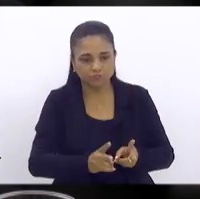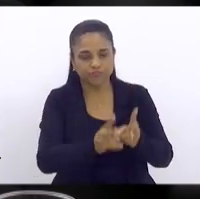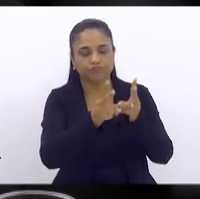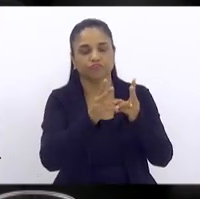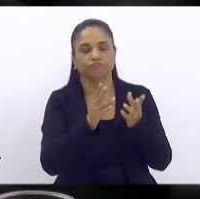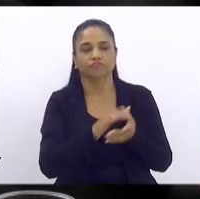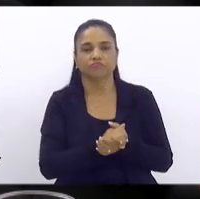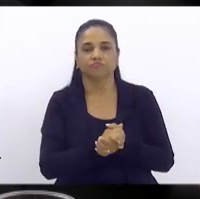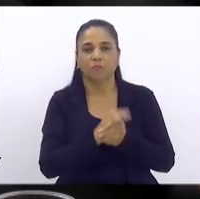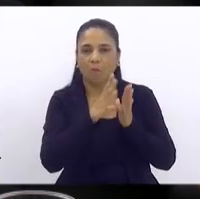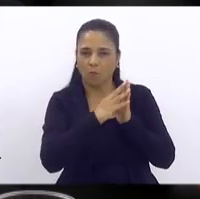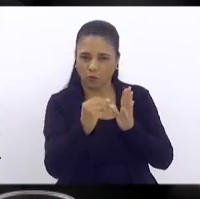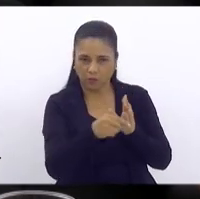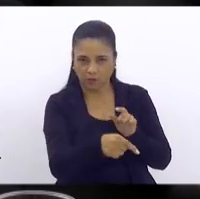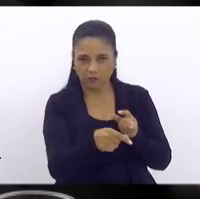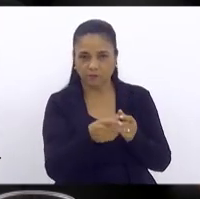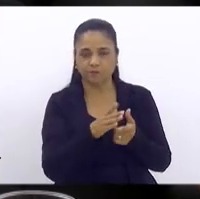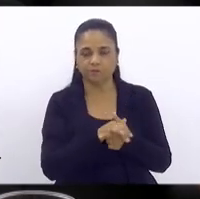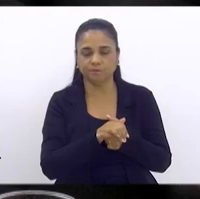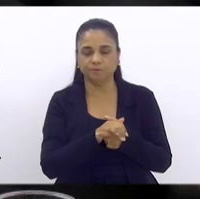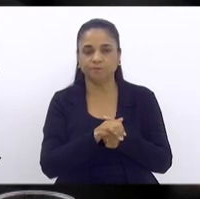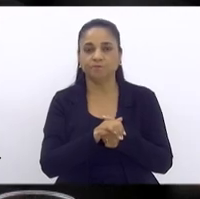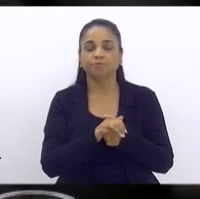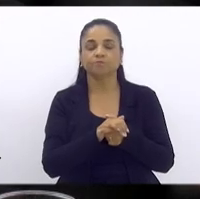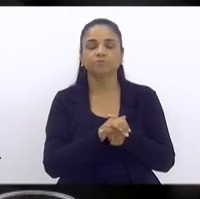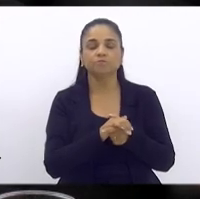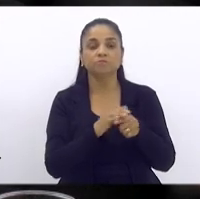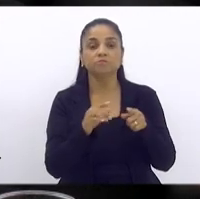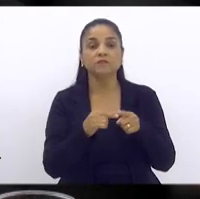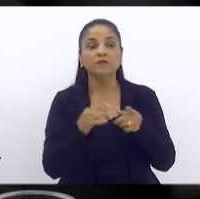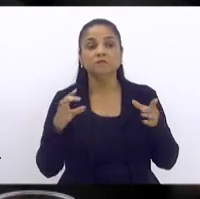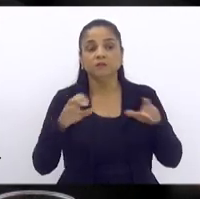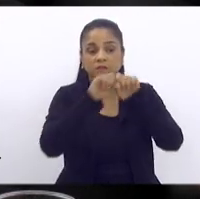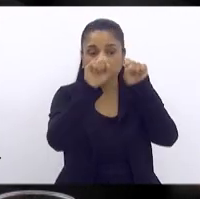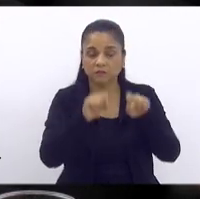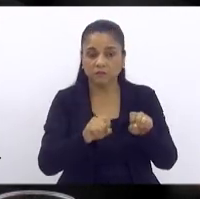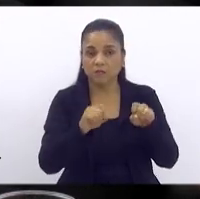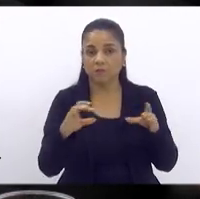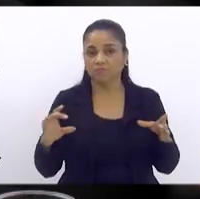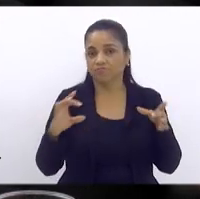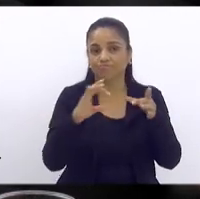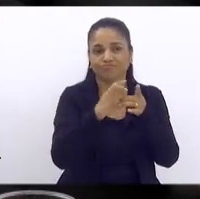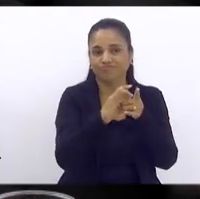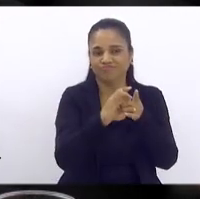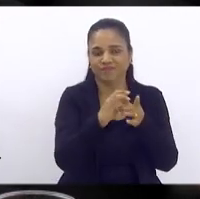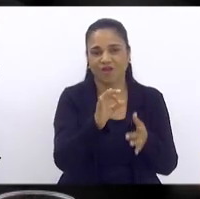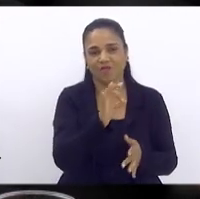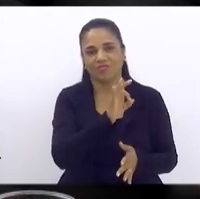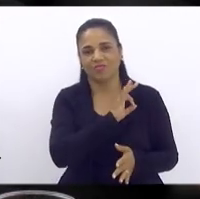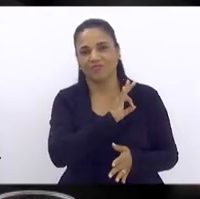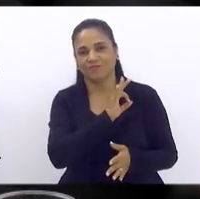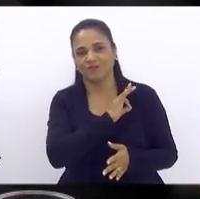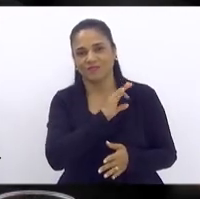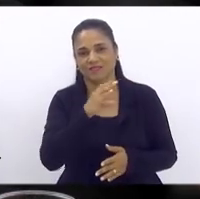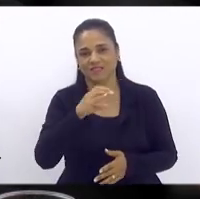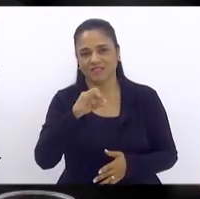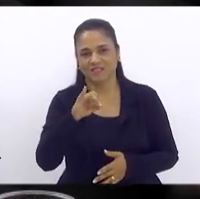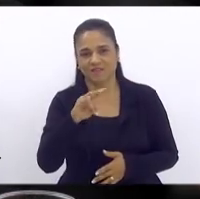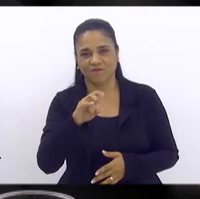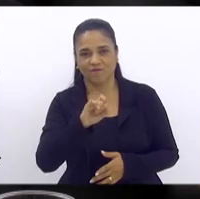escopo. Mas a gente não tem hoje no sistema essa vinculação, porque ele não está integrado, por exemplo, ao sistema da Polícia Civil, para ver se aquela pessoa já